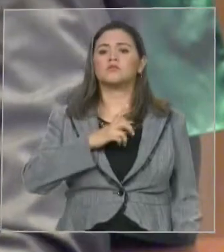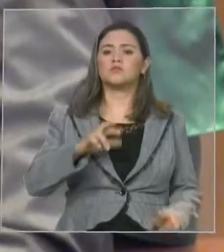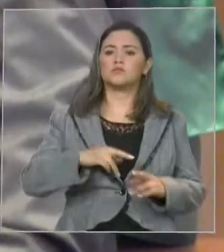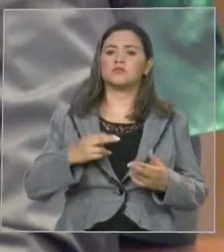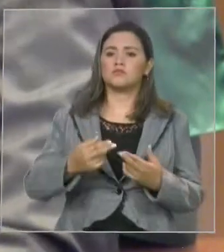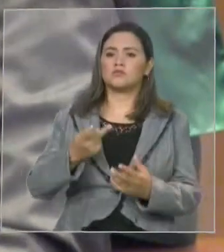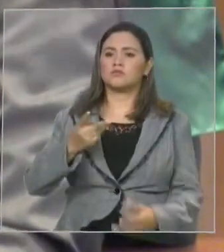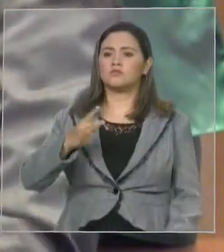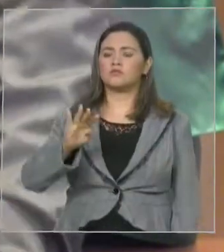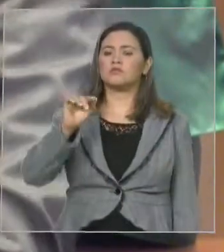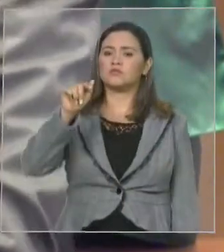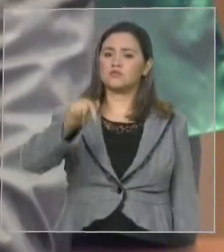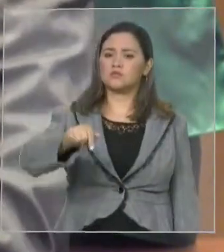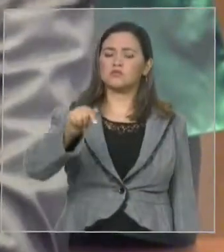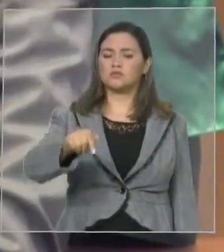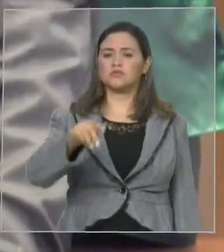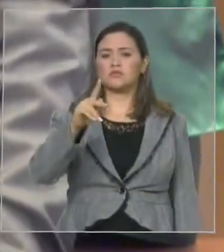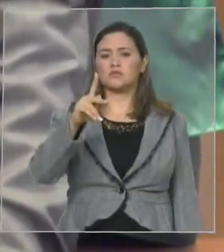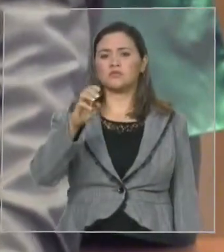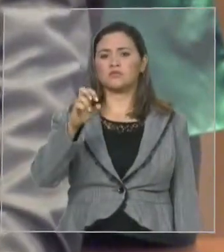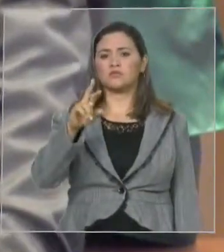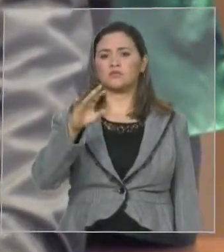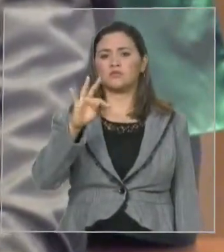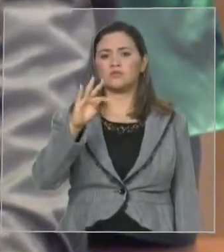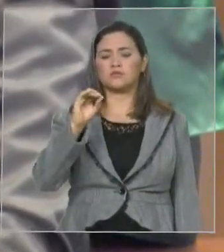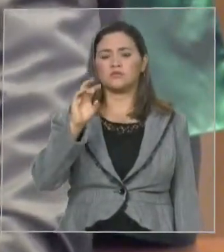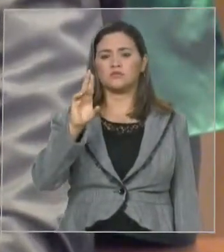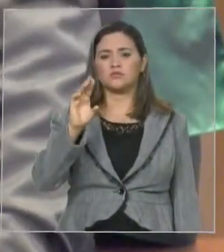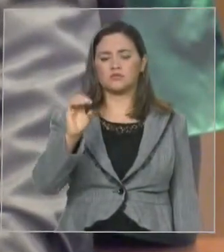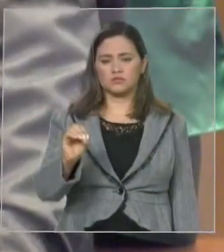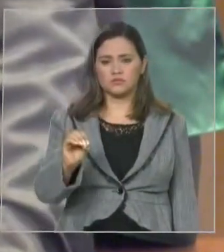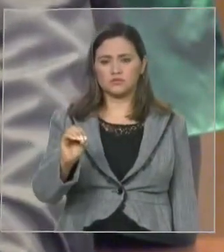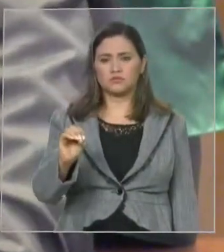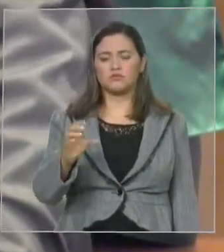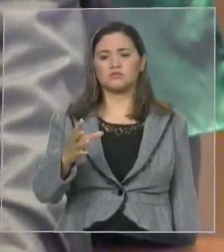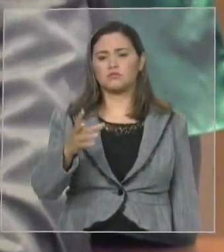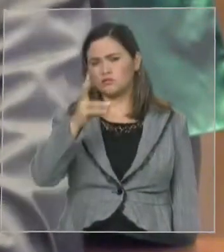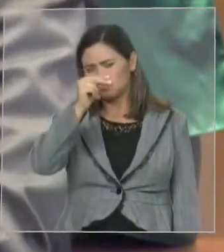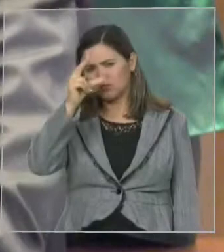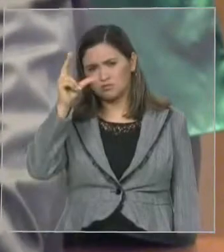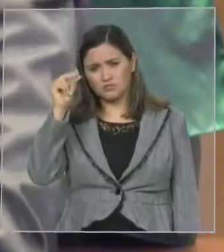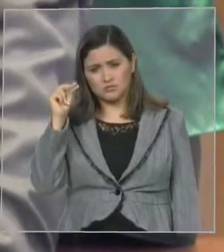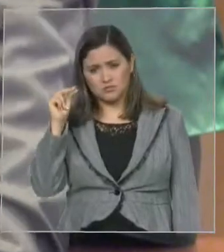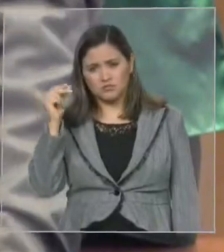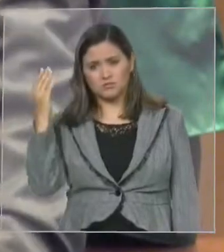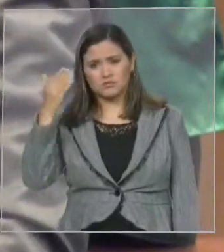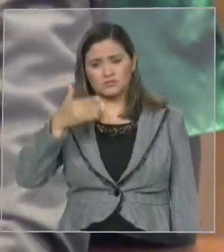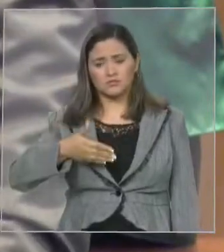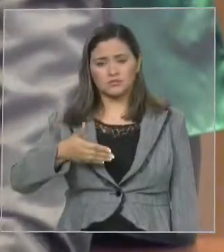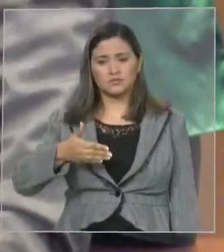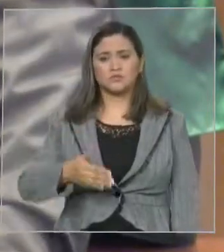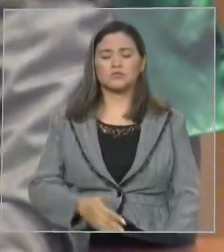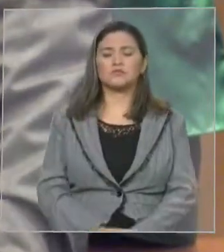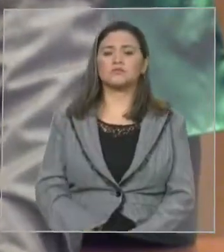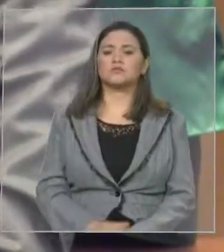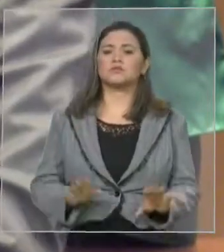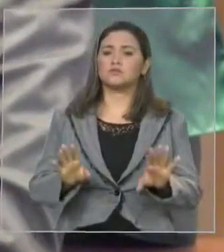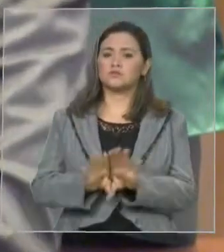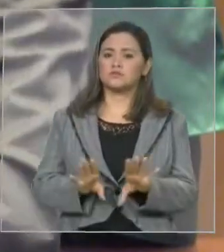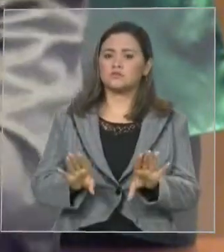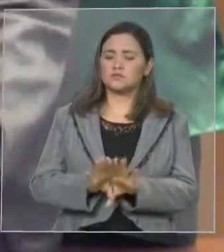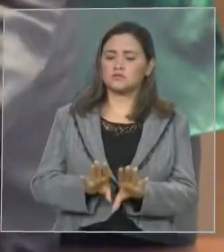de representantes da Polícia Militar, do Poder Executivo Local, o prefeito municipal que estava presente, também